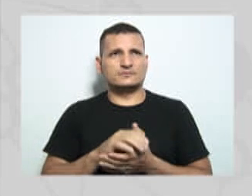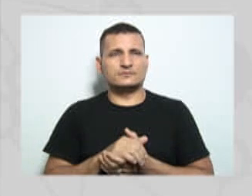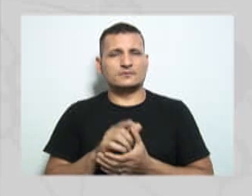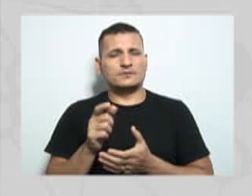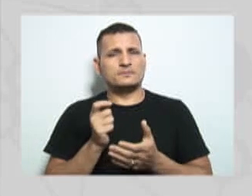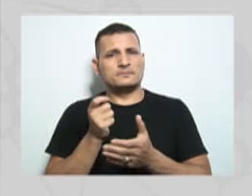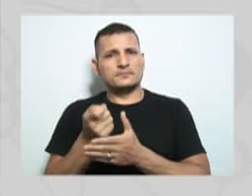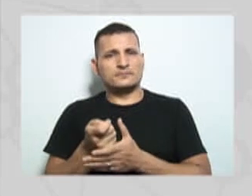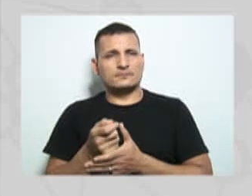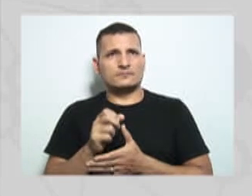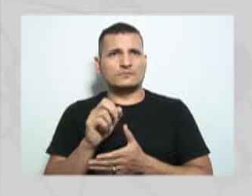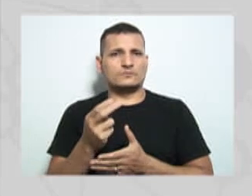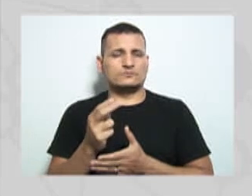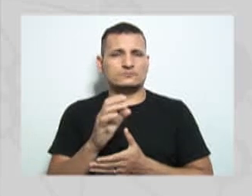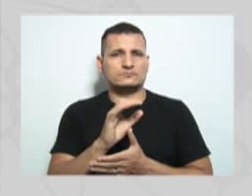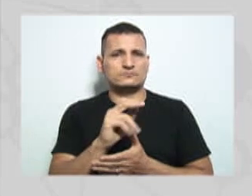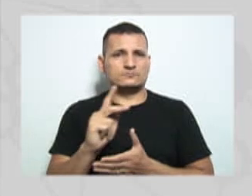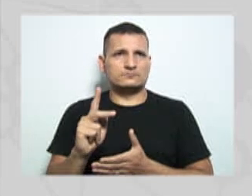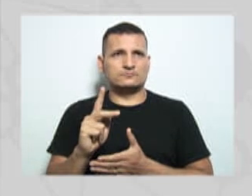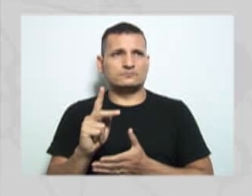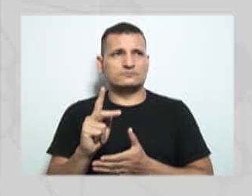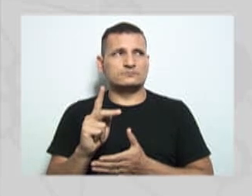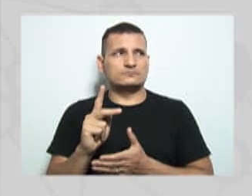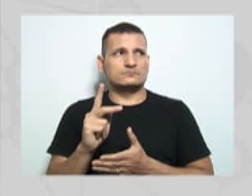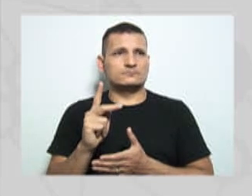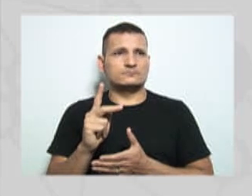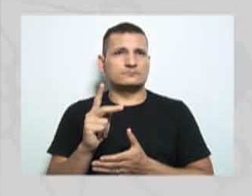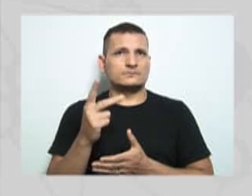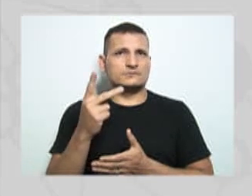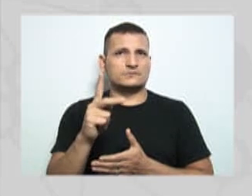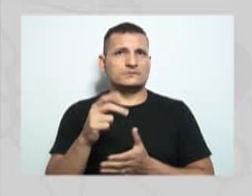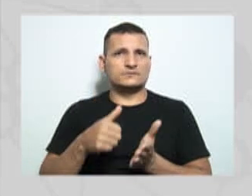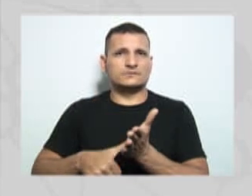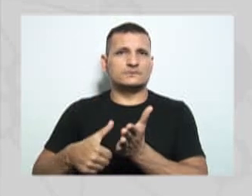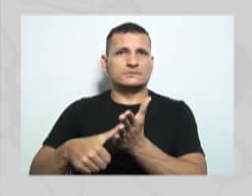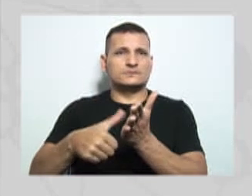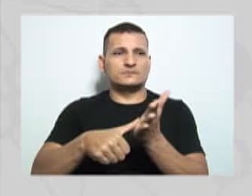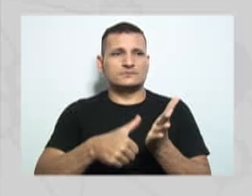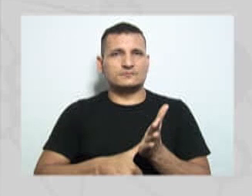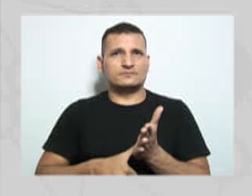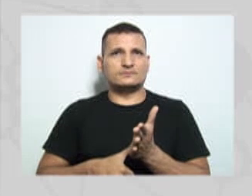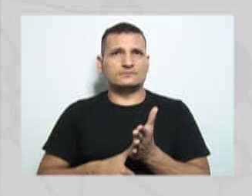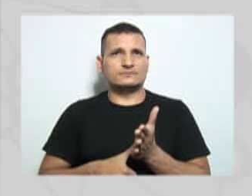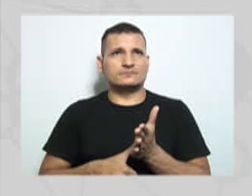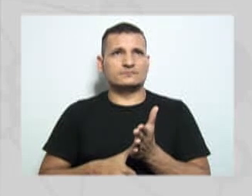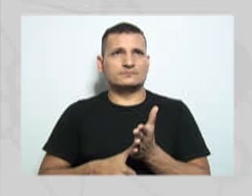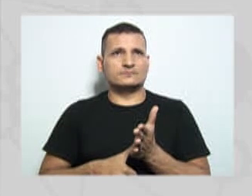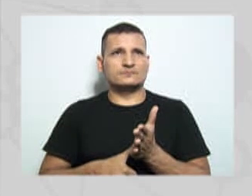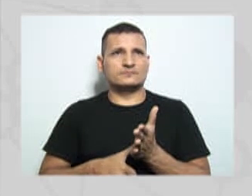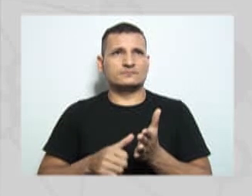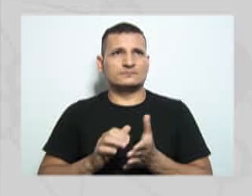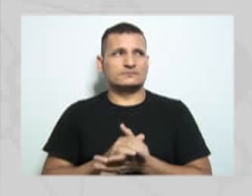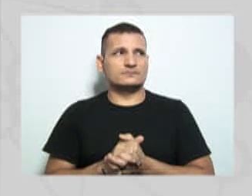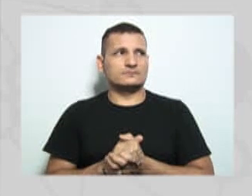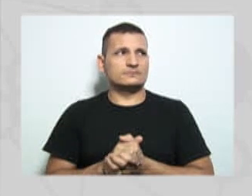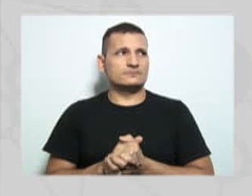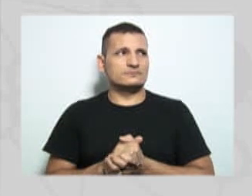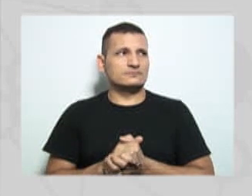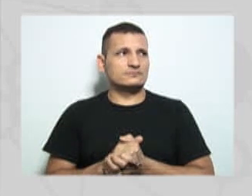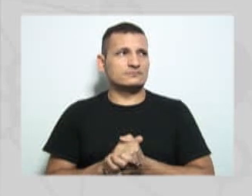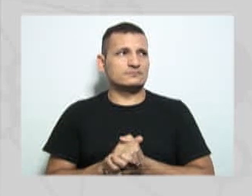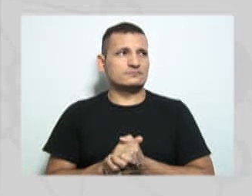pagos ou creditados por cooperativas de crédito a seus associados em função de aplicações a estes que mantém